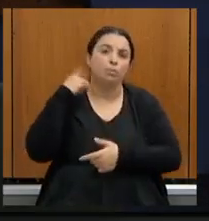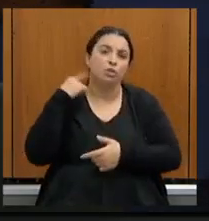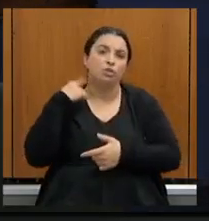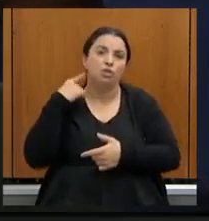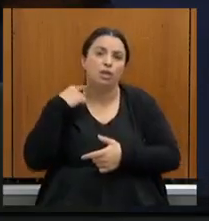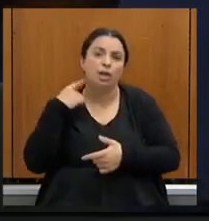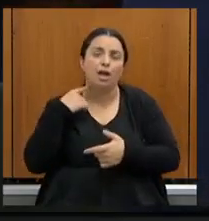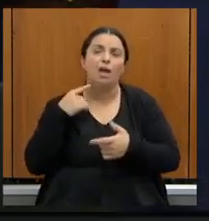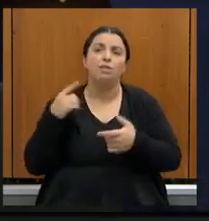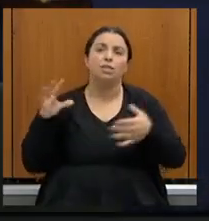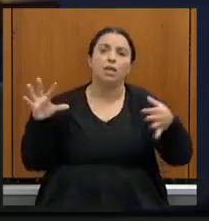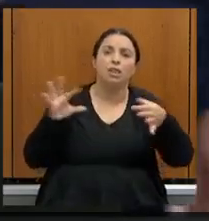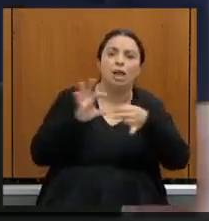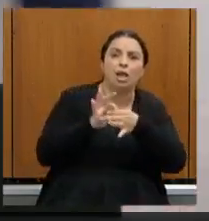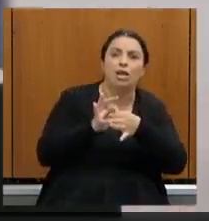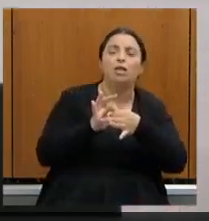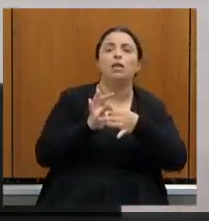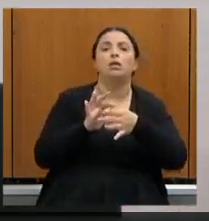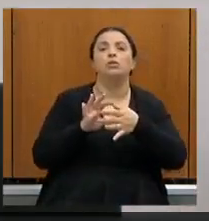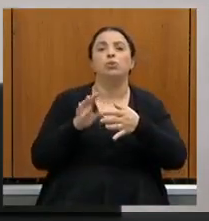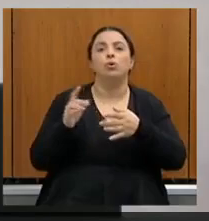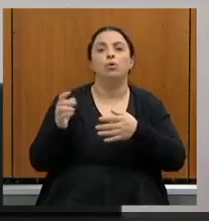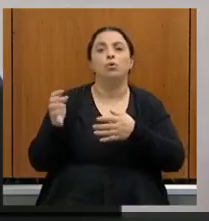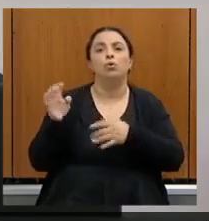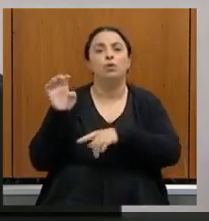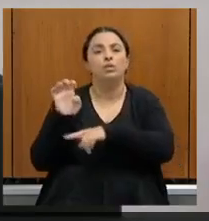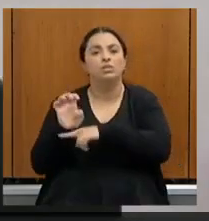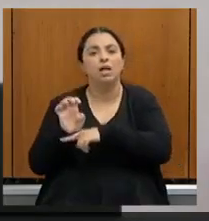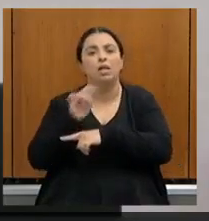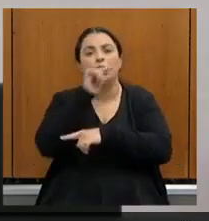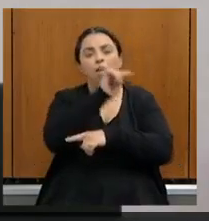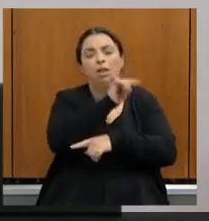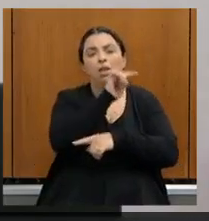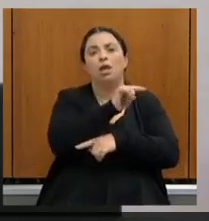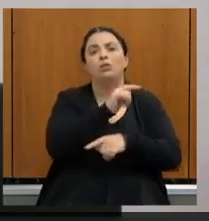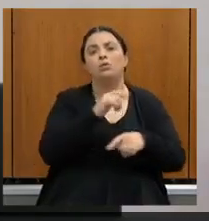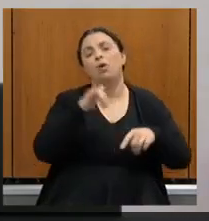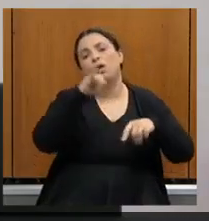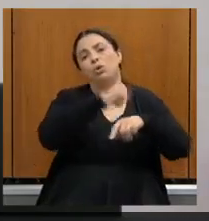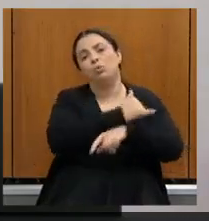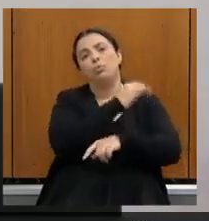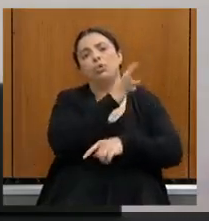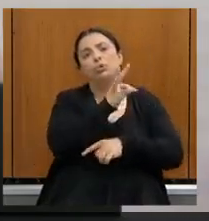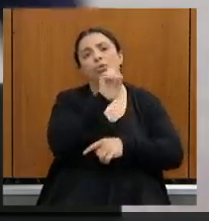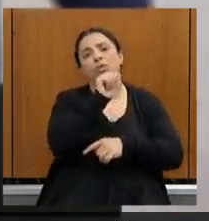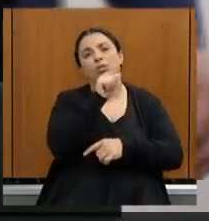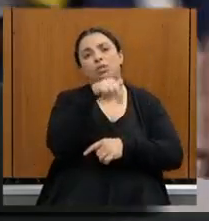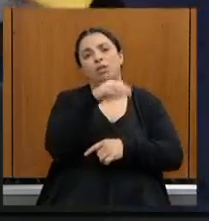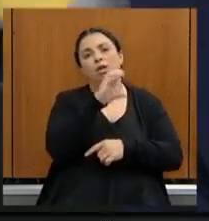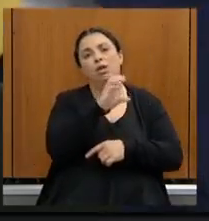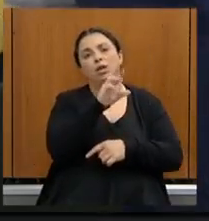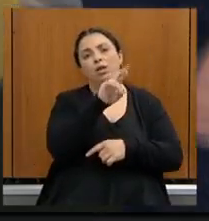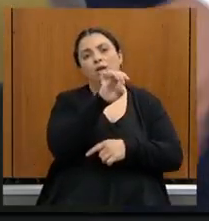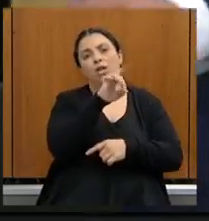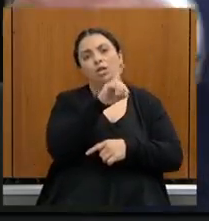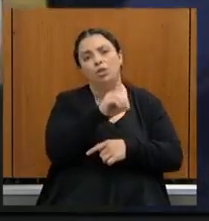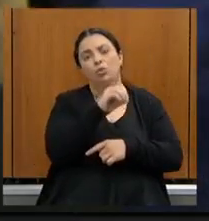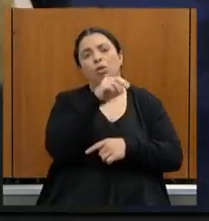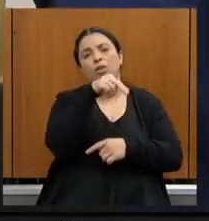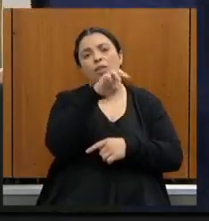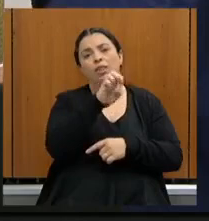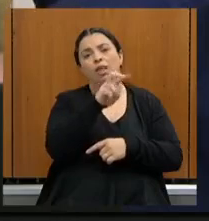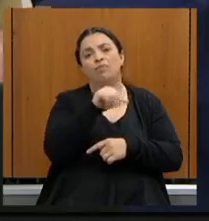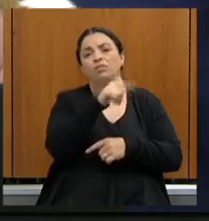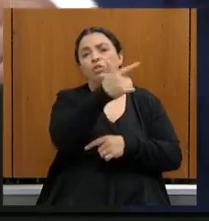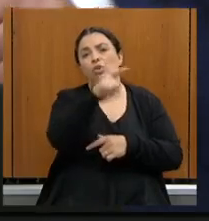partir do Aeroporto Internacional Tancredo Neves com relação aos municípios das mais diversas regiões do Estado de Minas Gerais